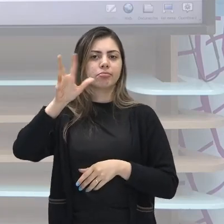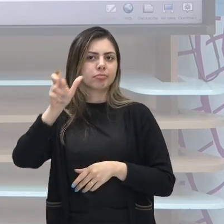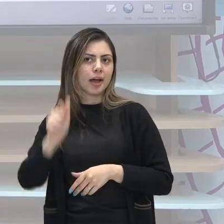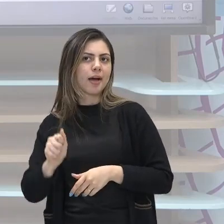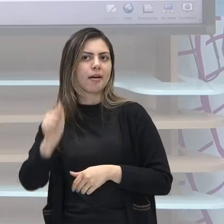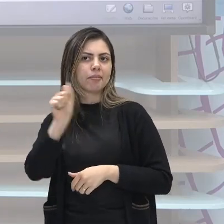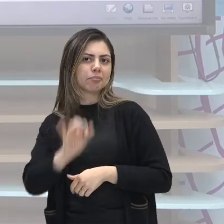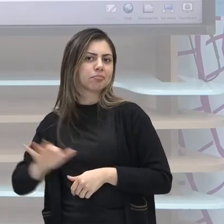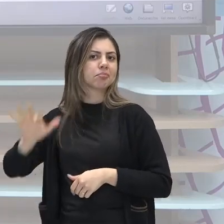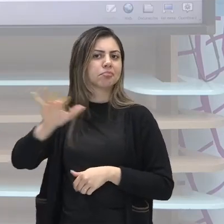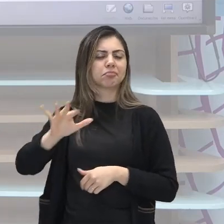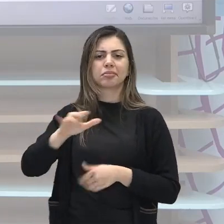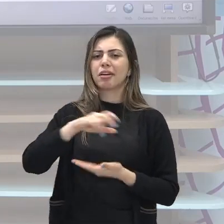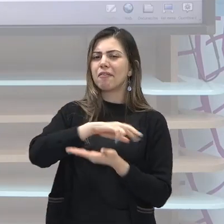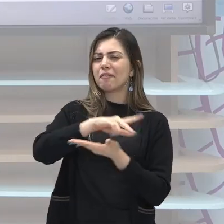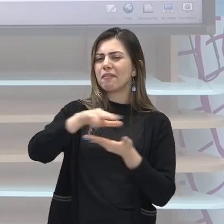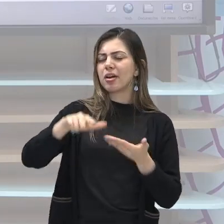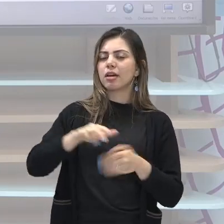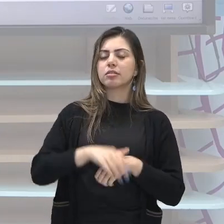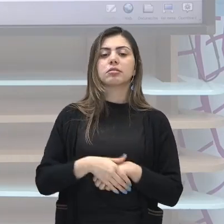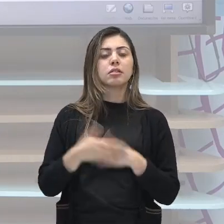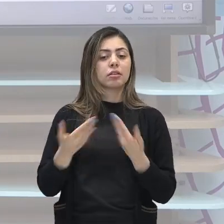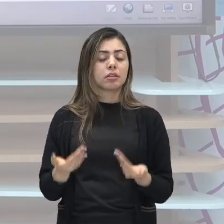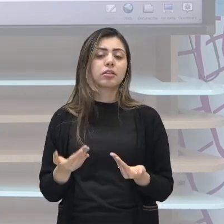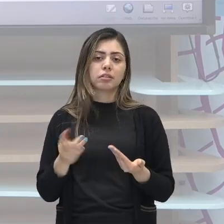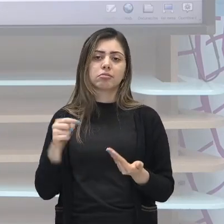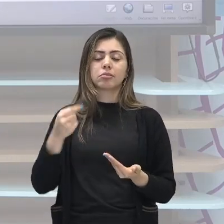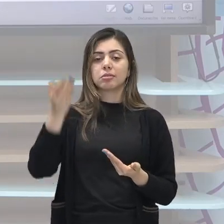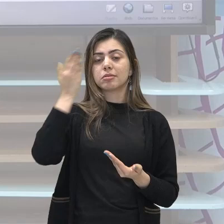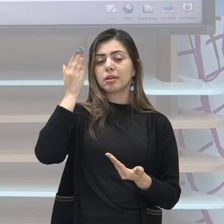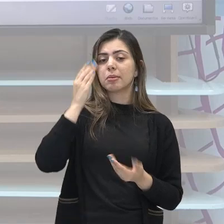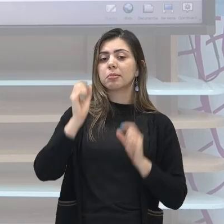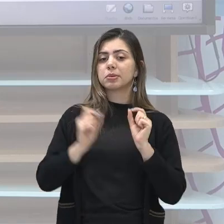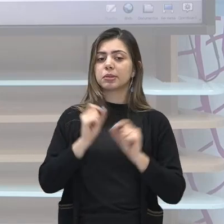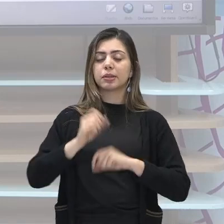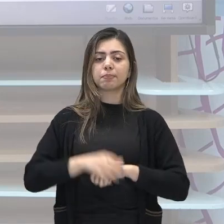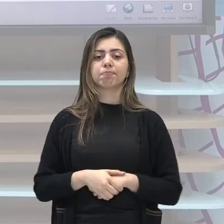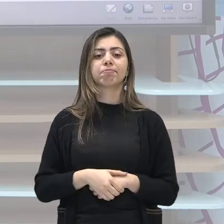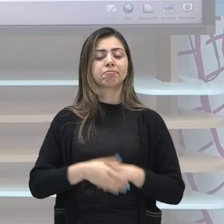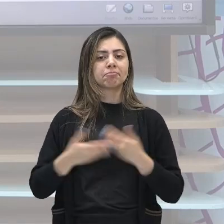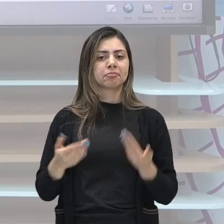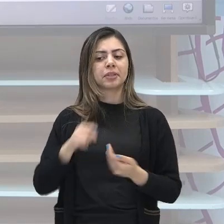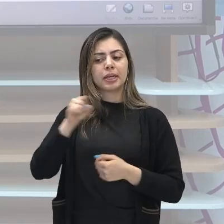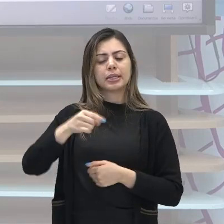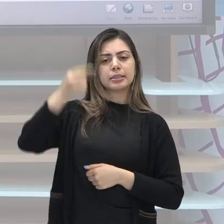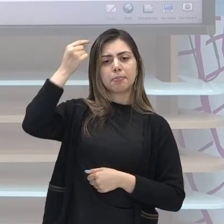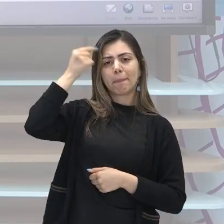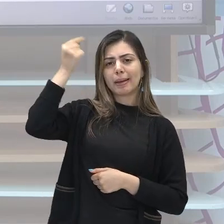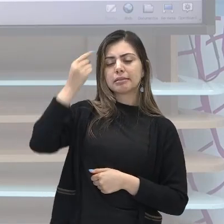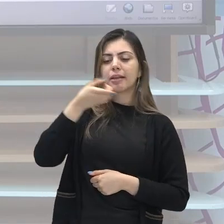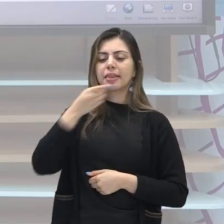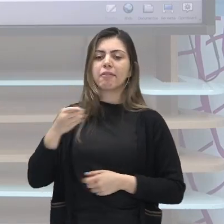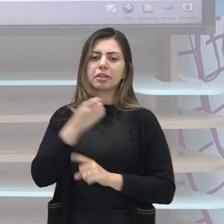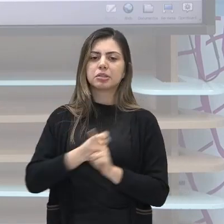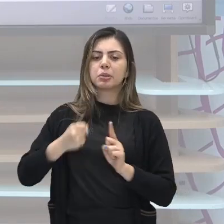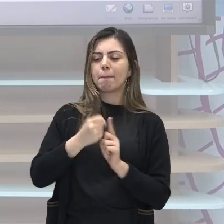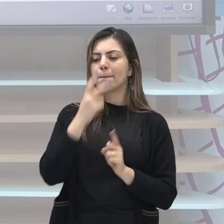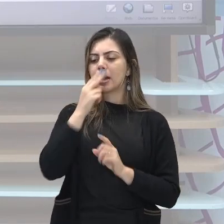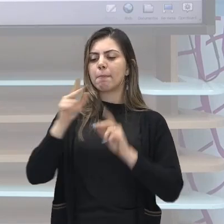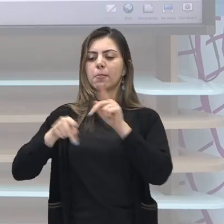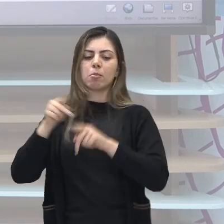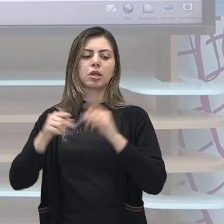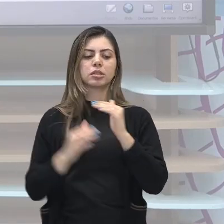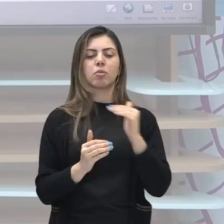africanos, asiáticos, e é dentro dessa versão de existe um povo melhor